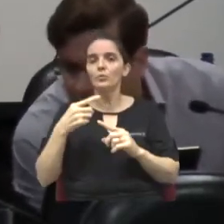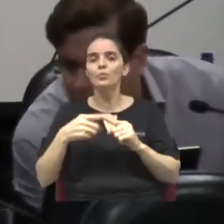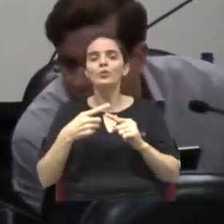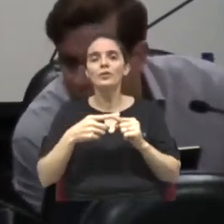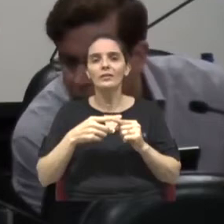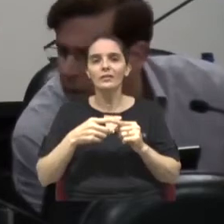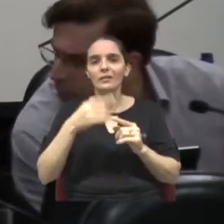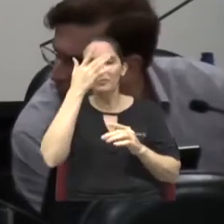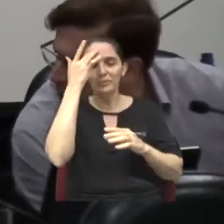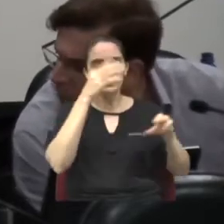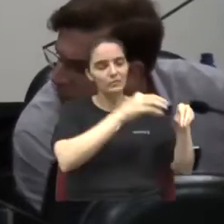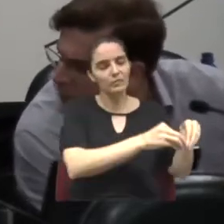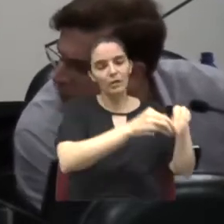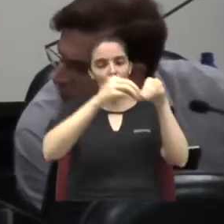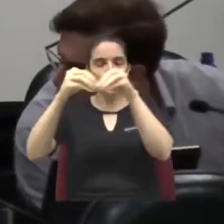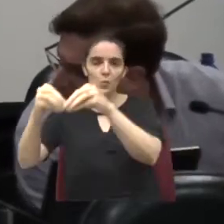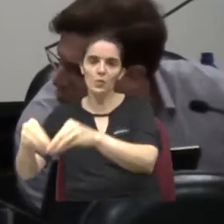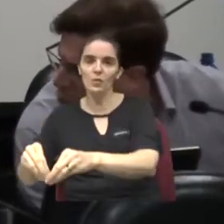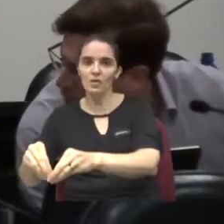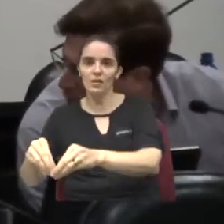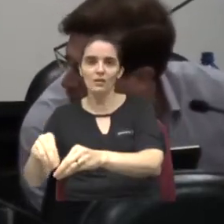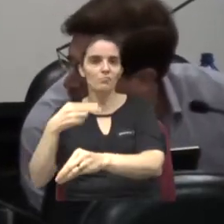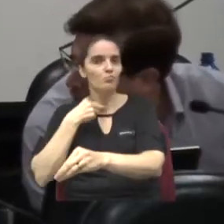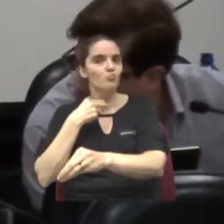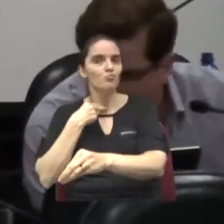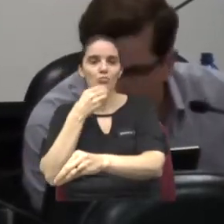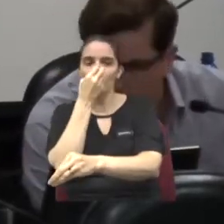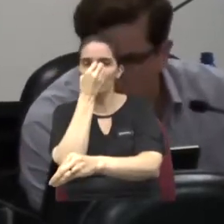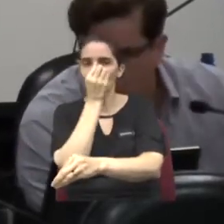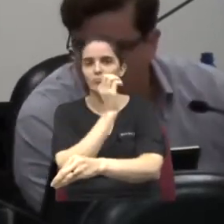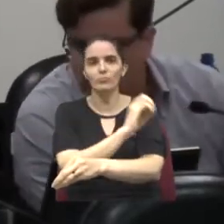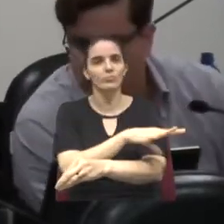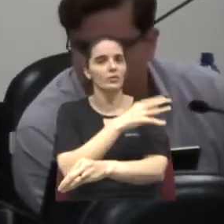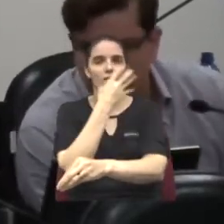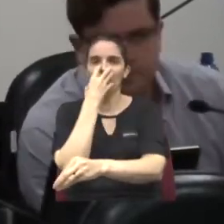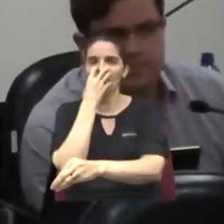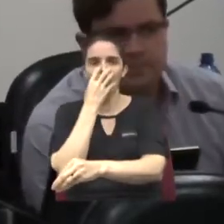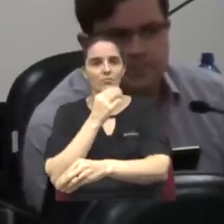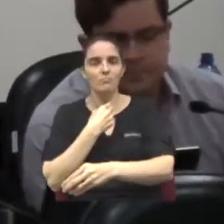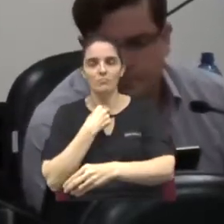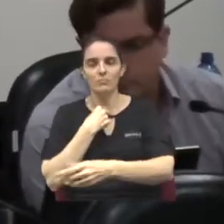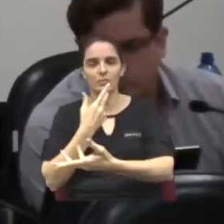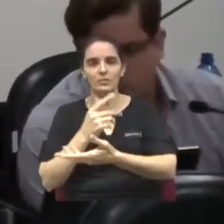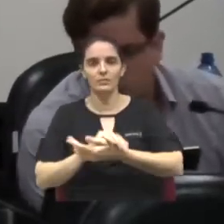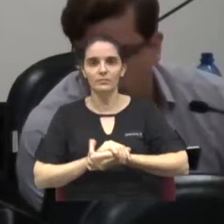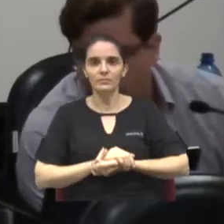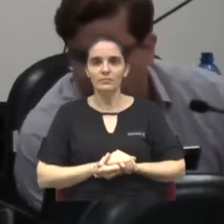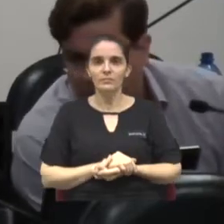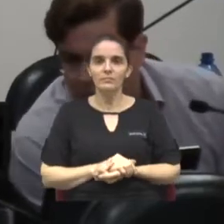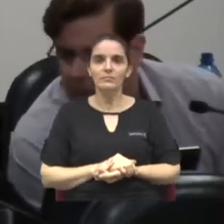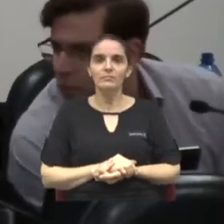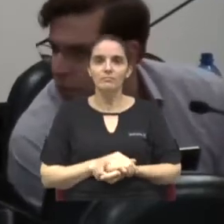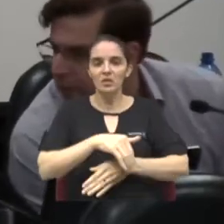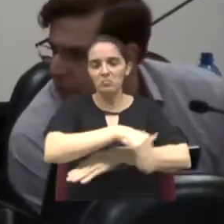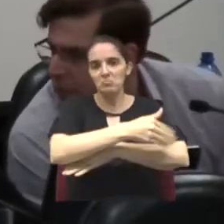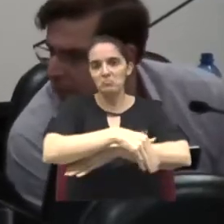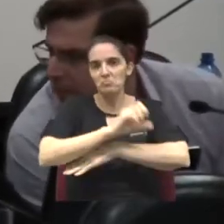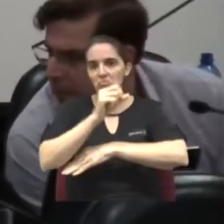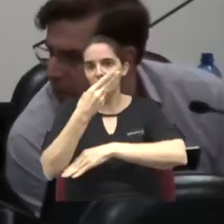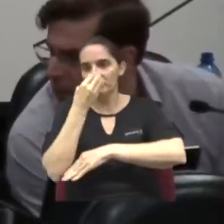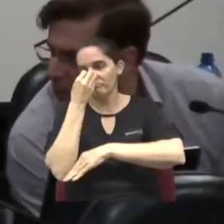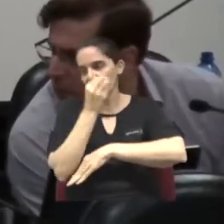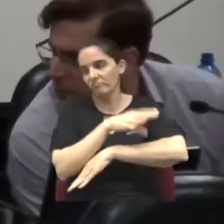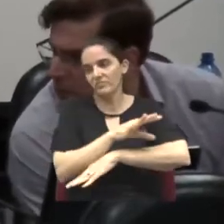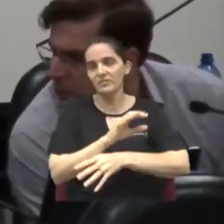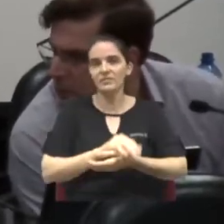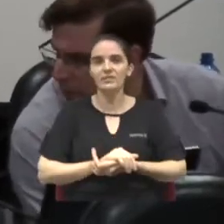for mudar para o seu apartamento, aí não tem como ela descartar esses cães na rua ou deixar abandonado.